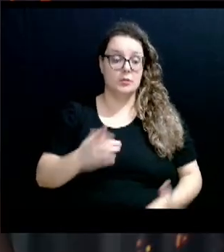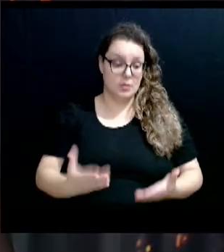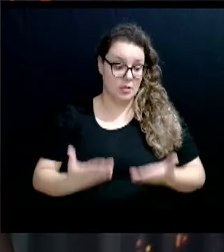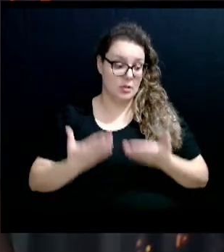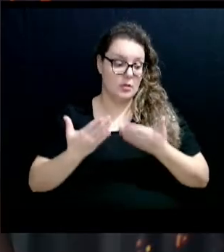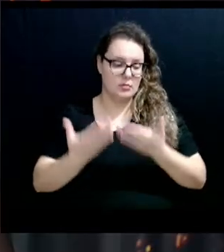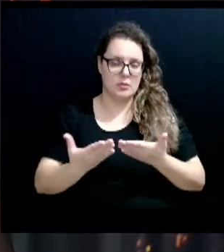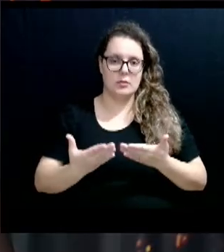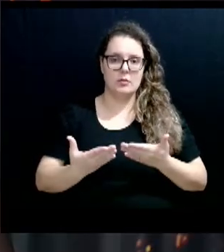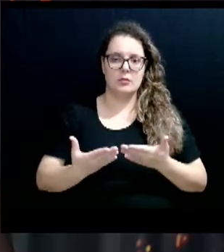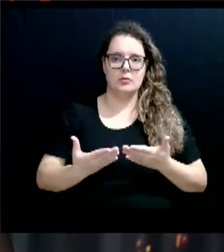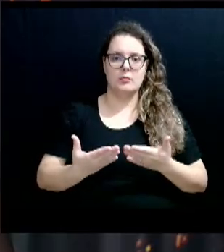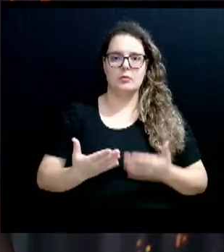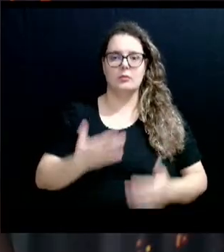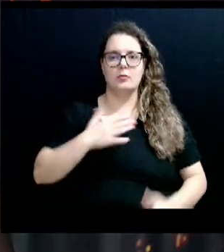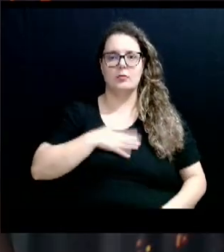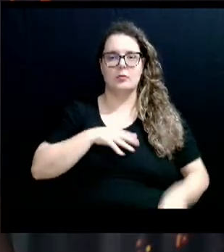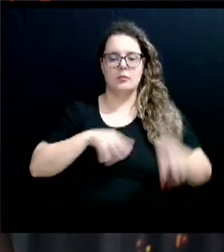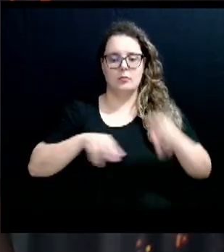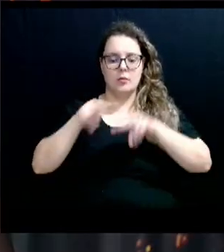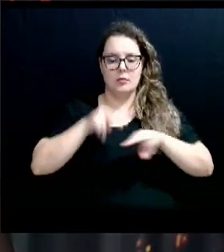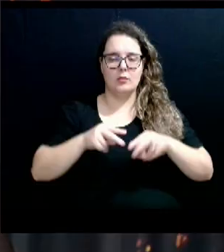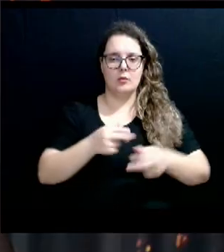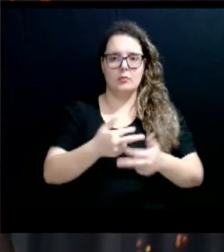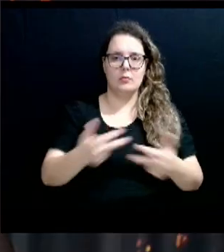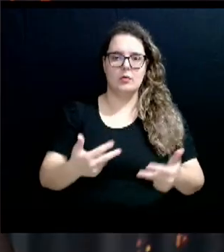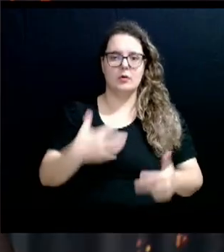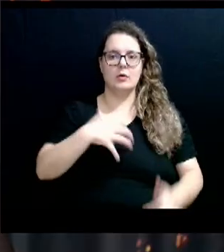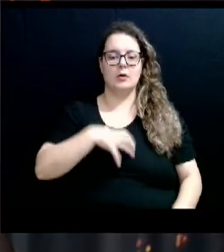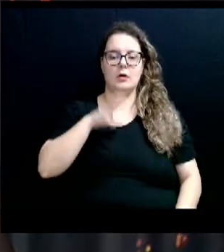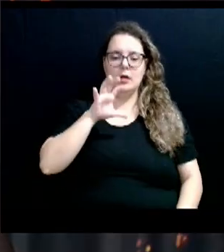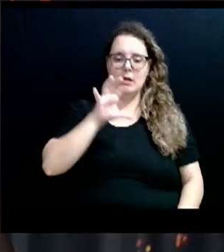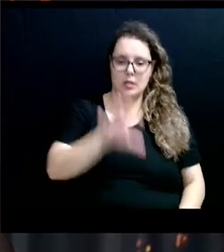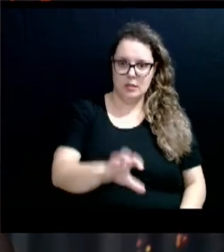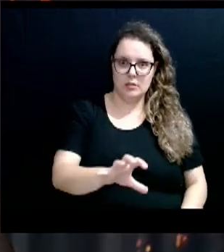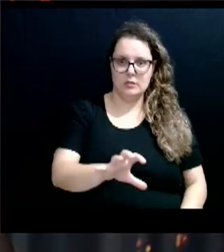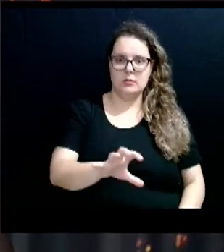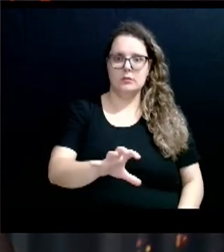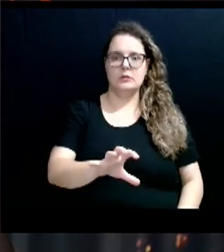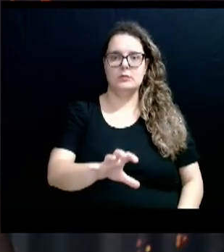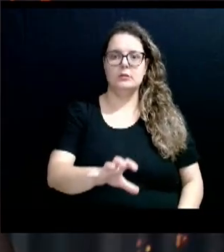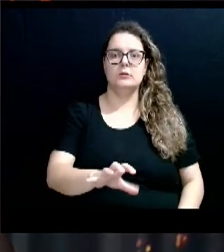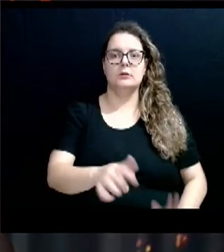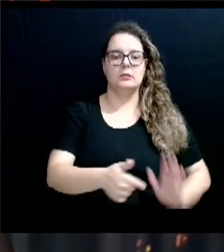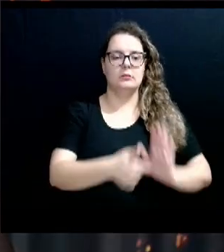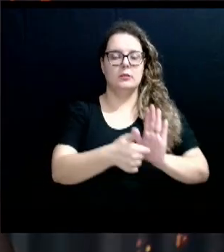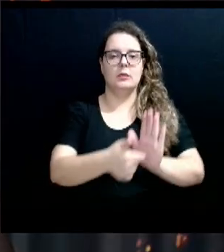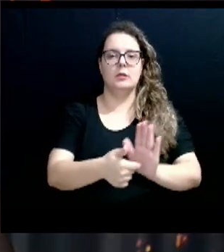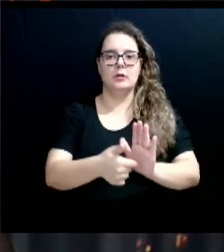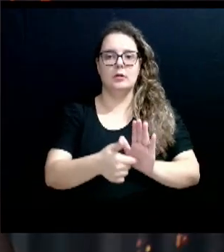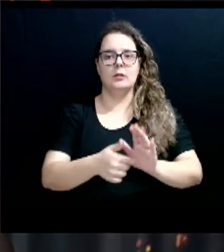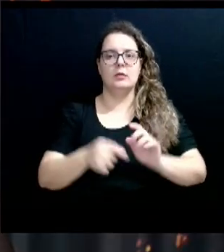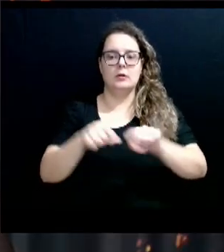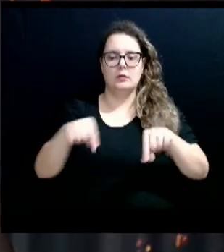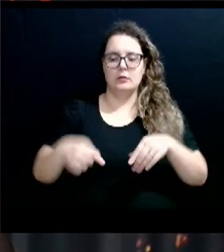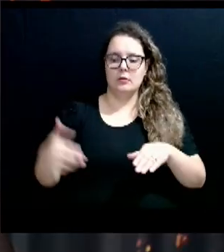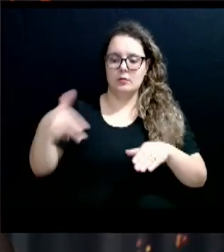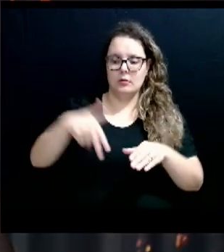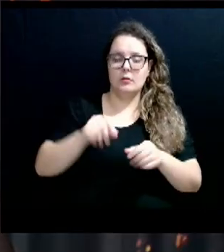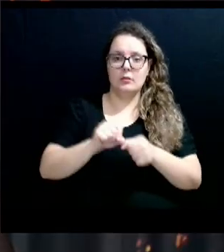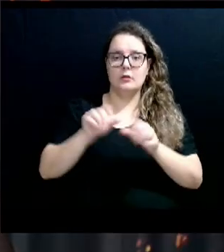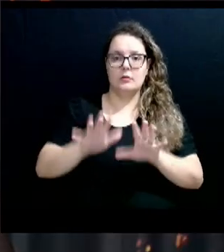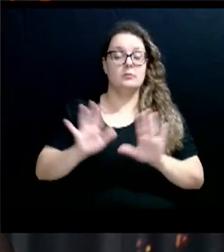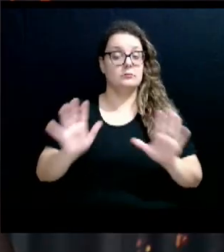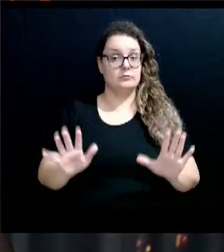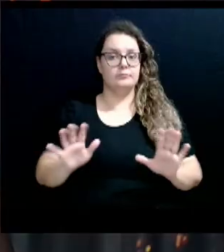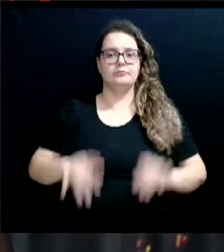necessariamente o meu olhar para as coisas. Então é assim que funciona e todo mundo vai entrar nessa caixinha e vai fazer exatamente isso. Sim. E com